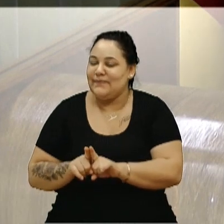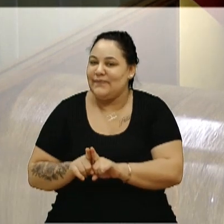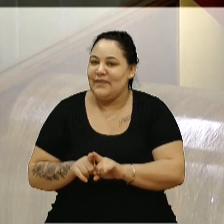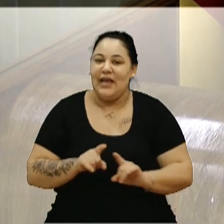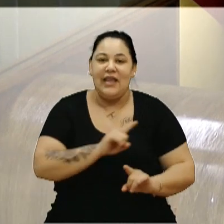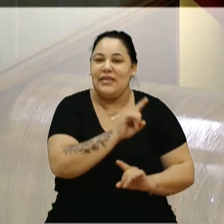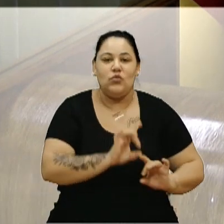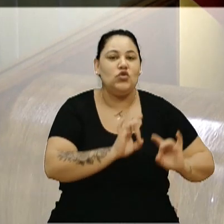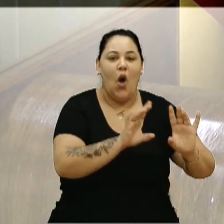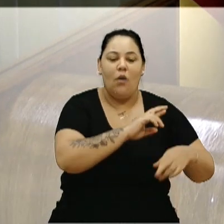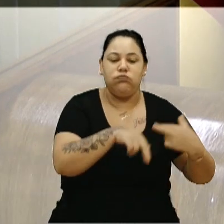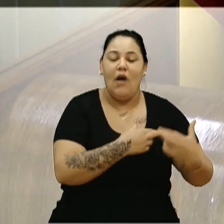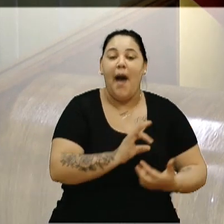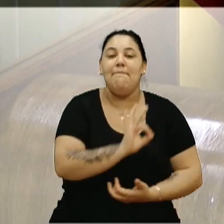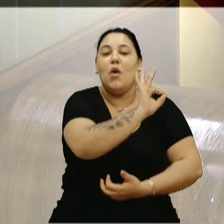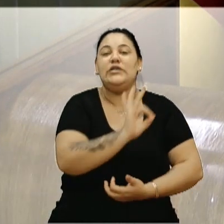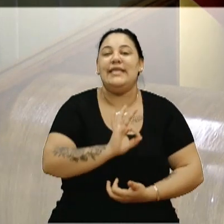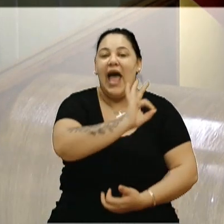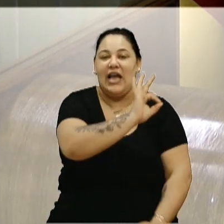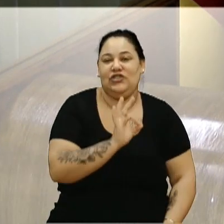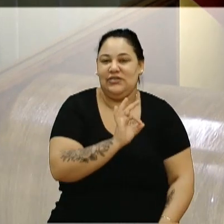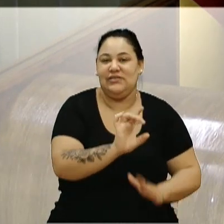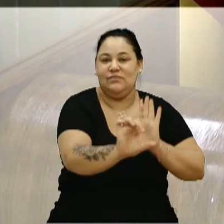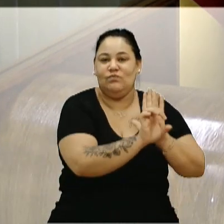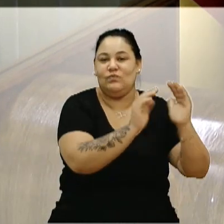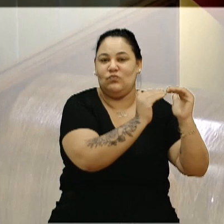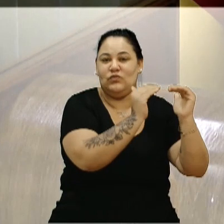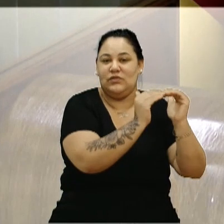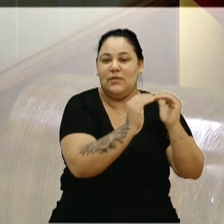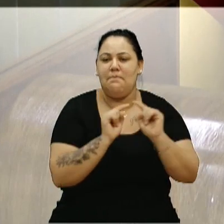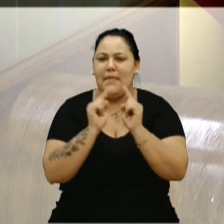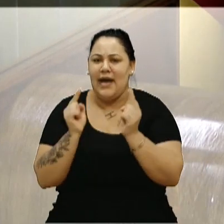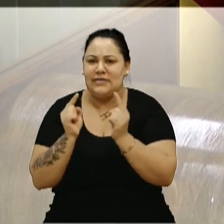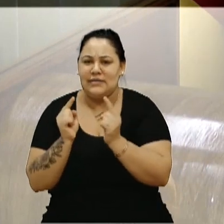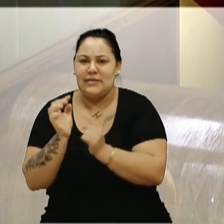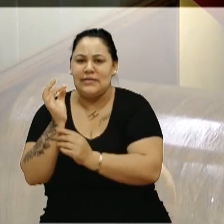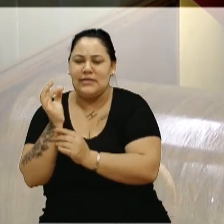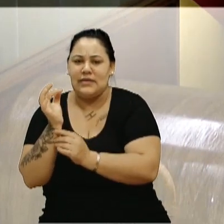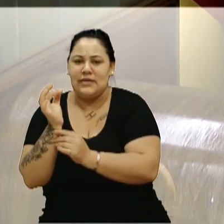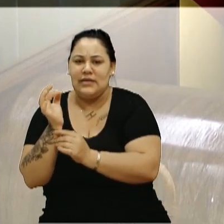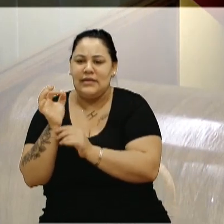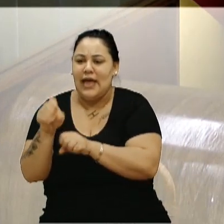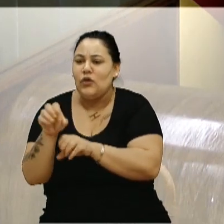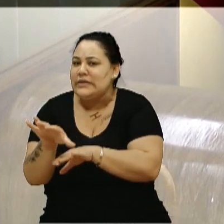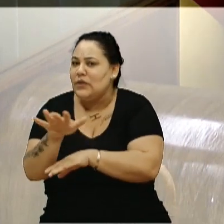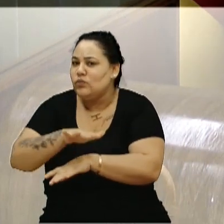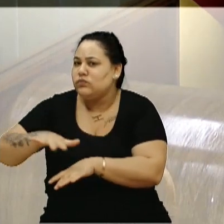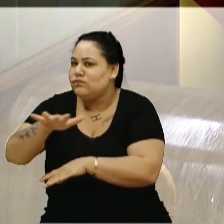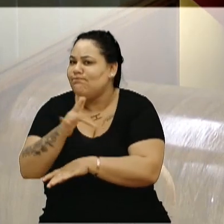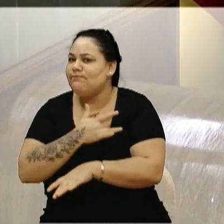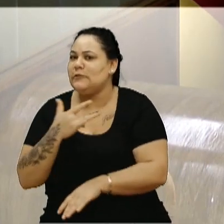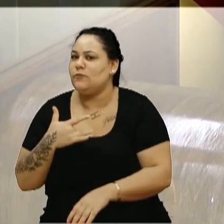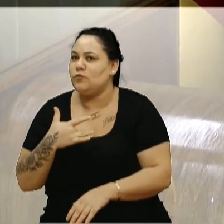do percentual de lei, né? Mas como é que está a nossa educação, como é que está a nossa saúde. Então, nós temos